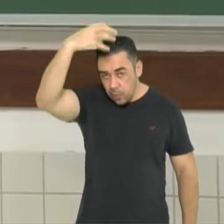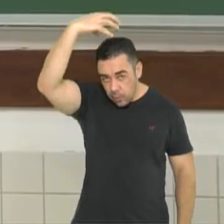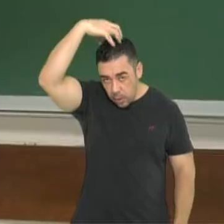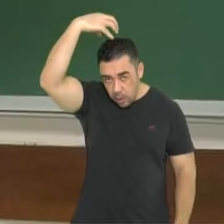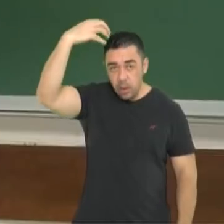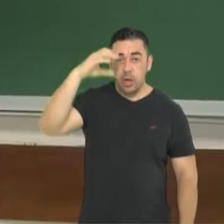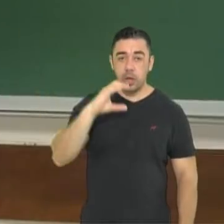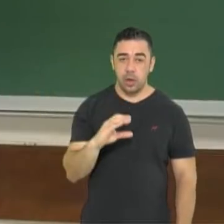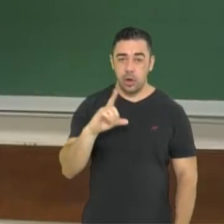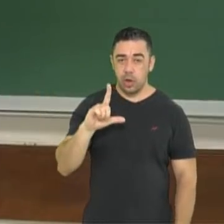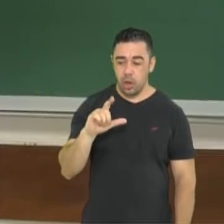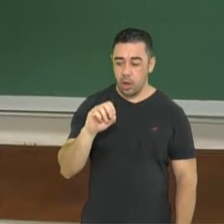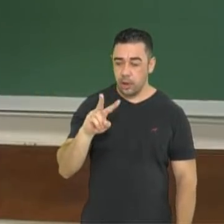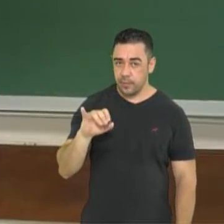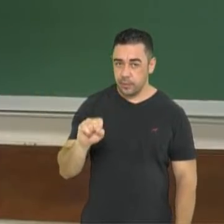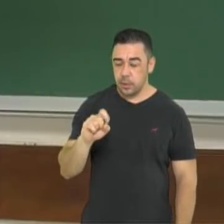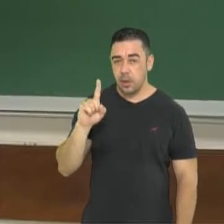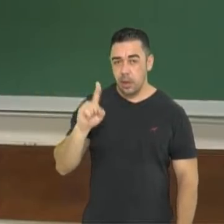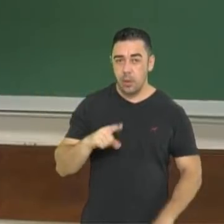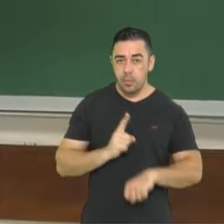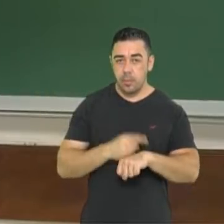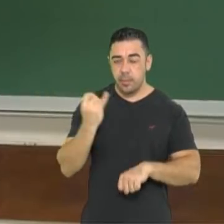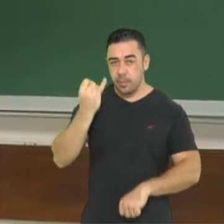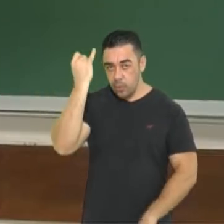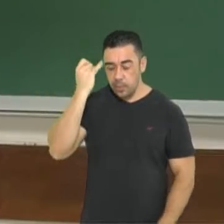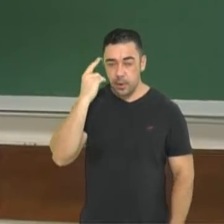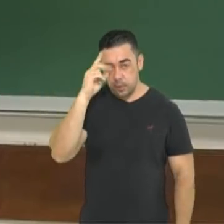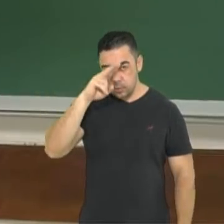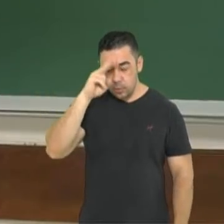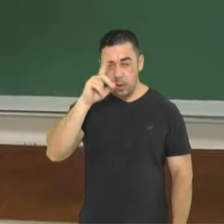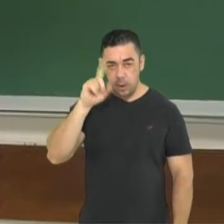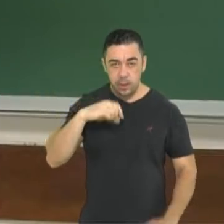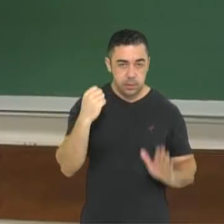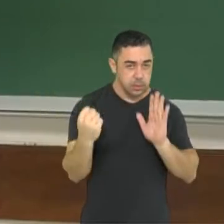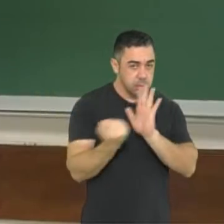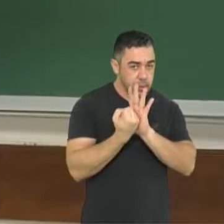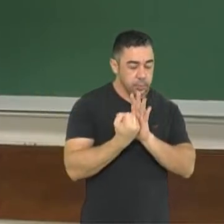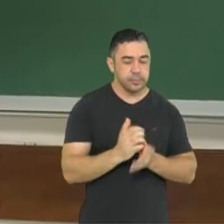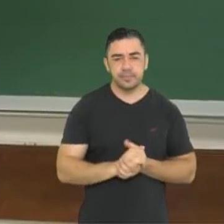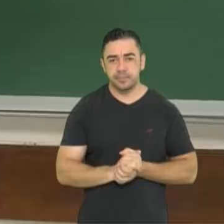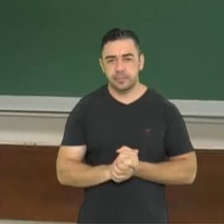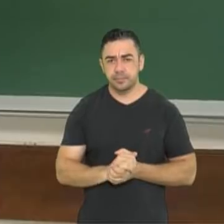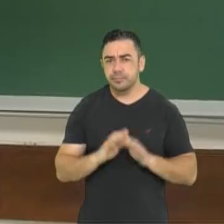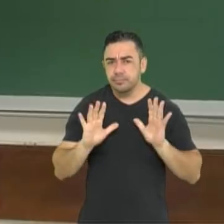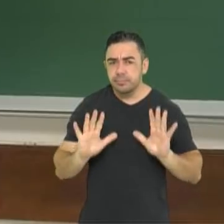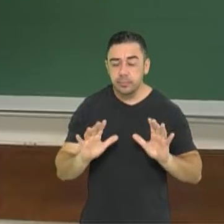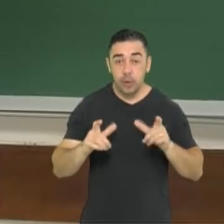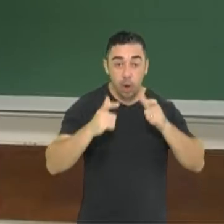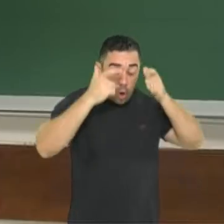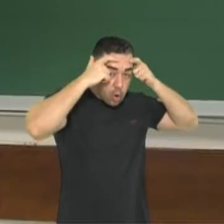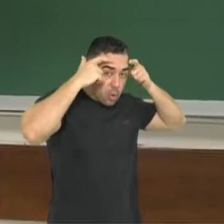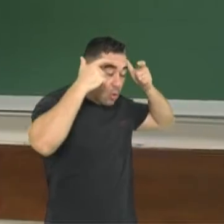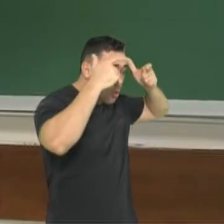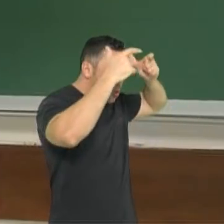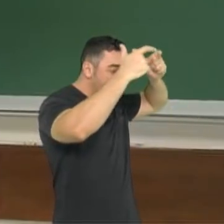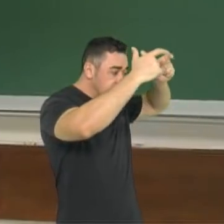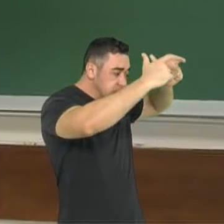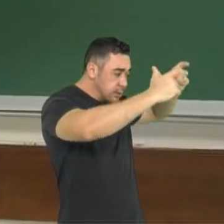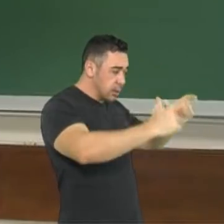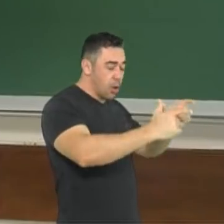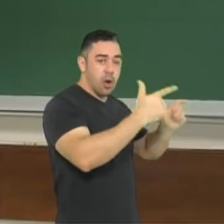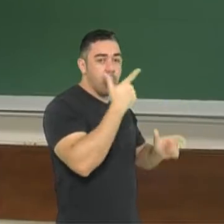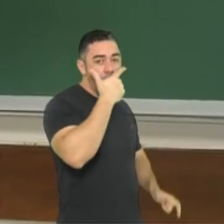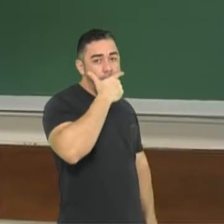processo que nós entendemos como um momento muito importante na história, simbologicamente falando. Agora, a coroação de Carlos Magno